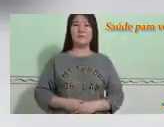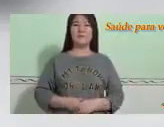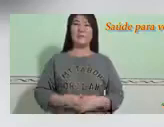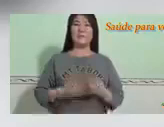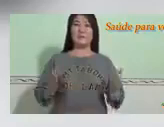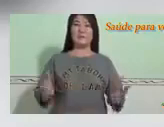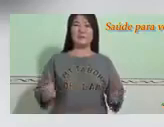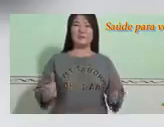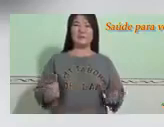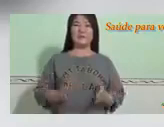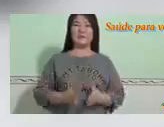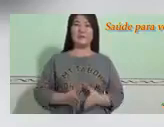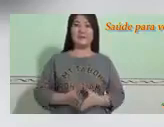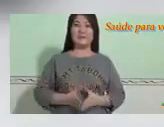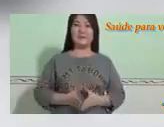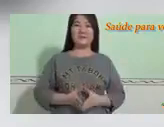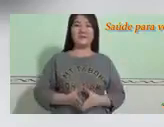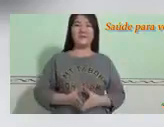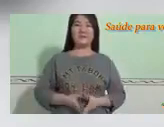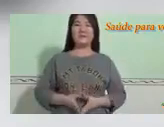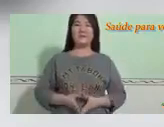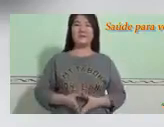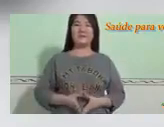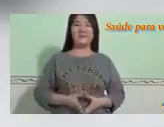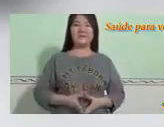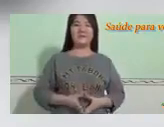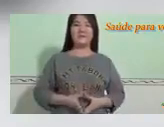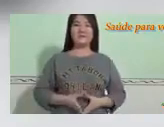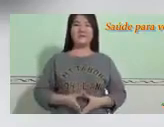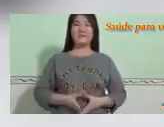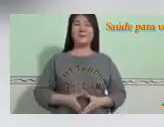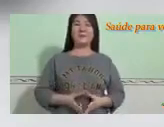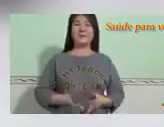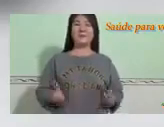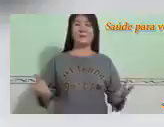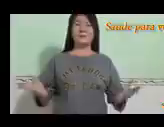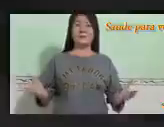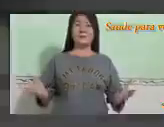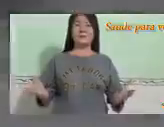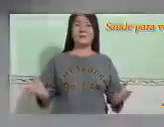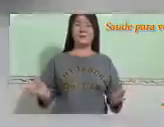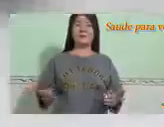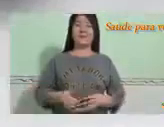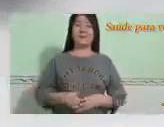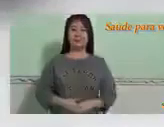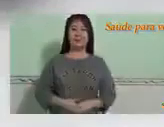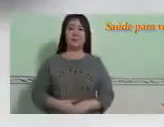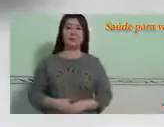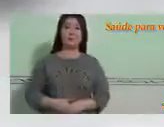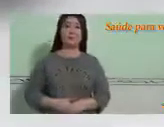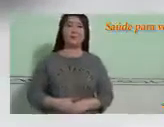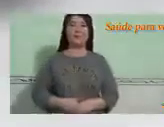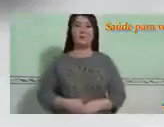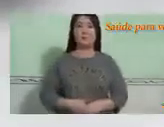identificar problemas de fala ou comportamento, testes genéticos, 2. Consiste na realização de exames de sangue